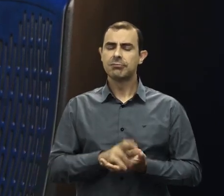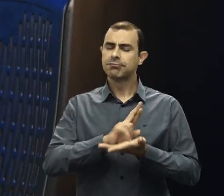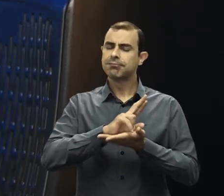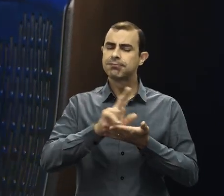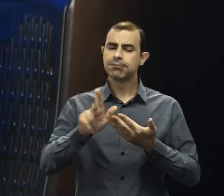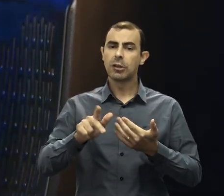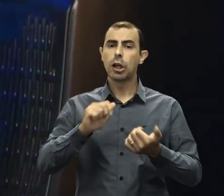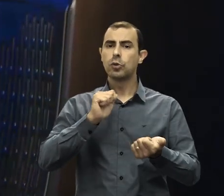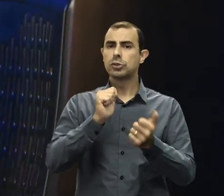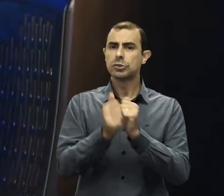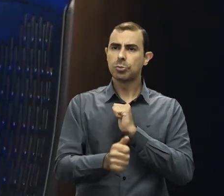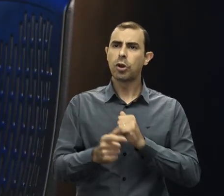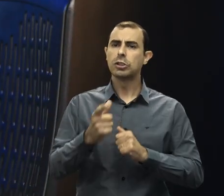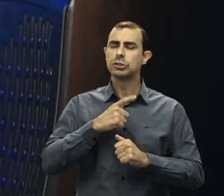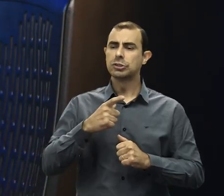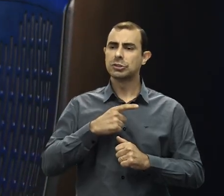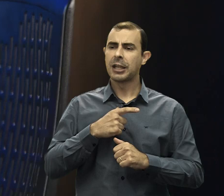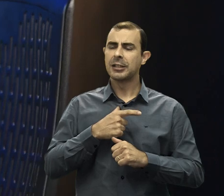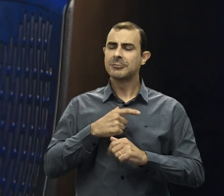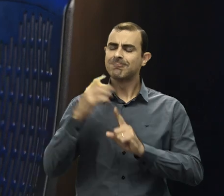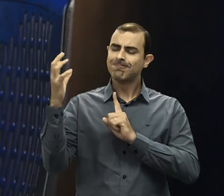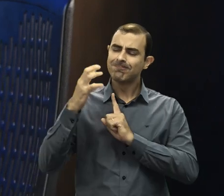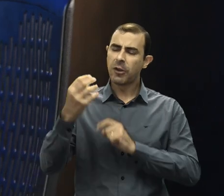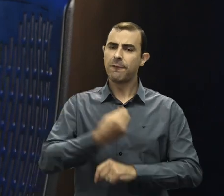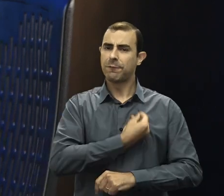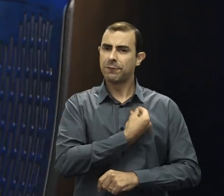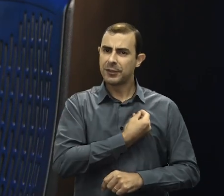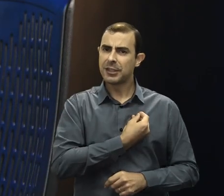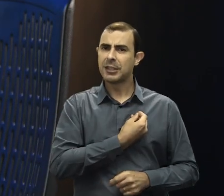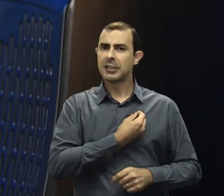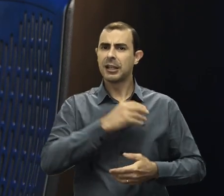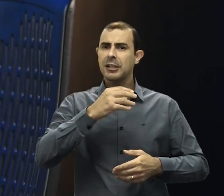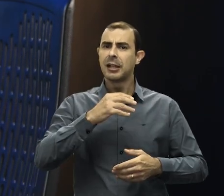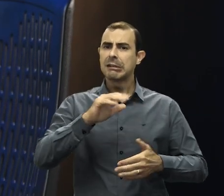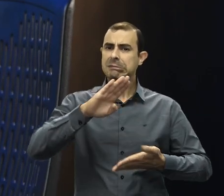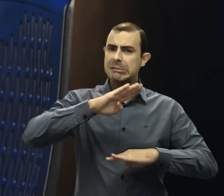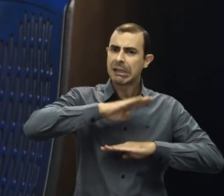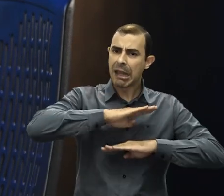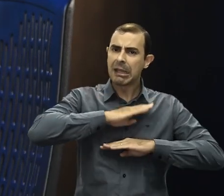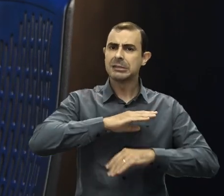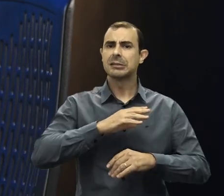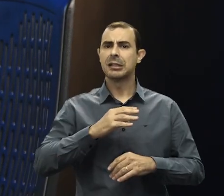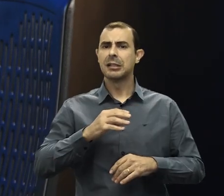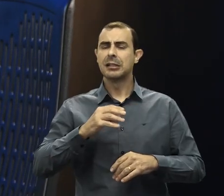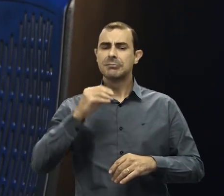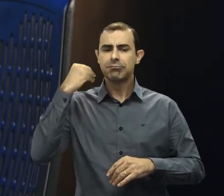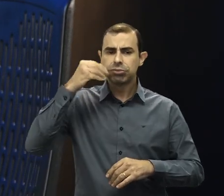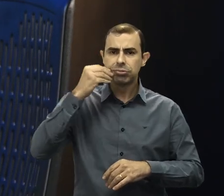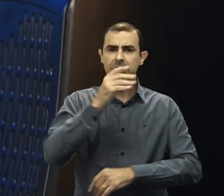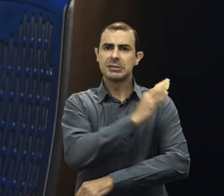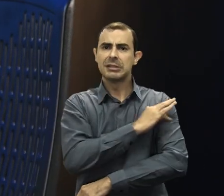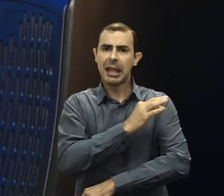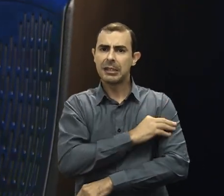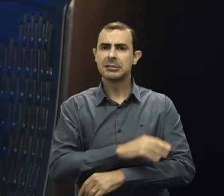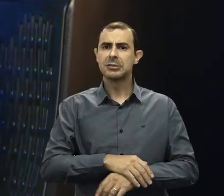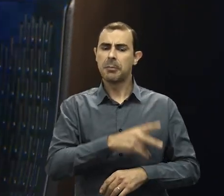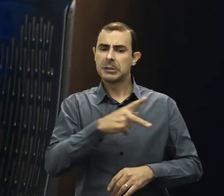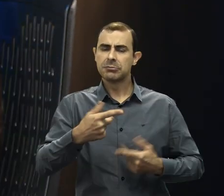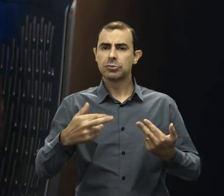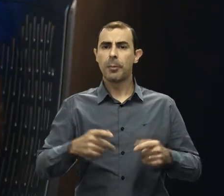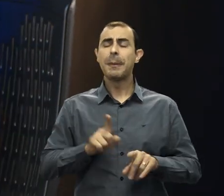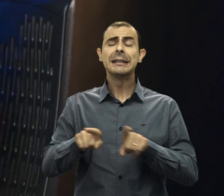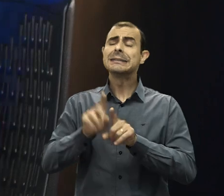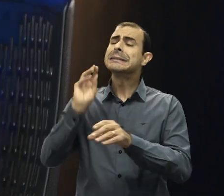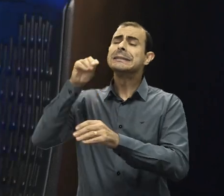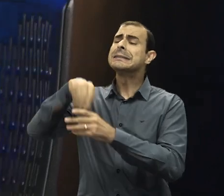que o esporte trouxe para você, né? Como atleta, como presidente, como coordenador, como técnico. Mas o que você